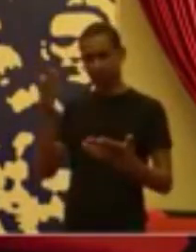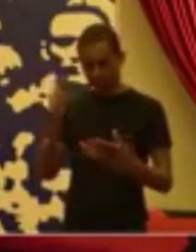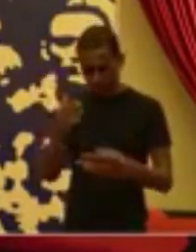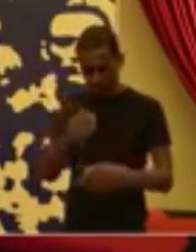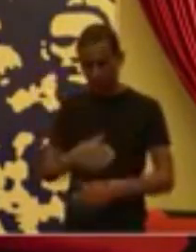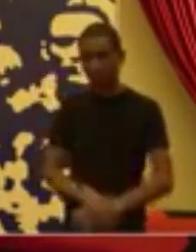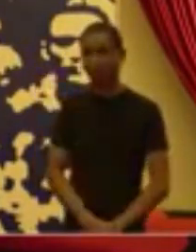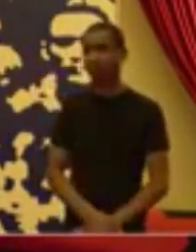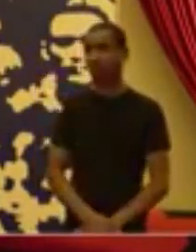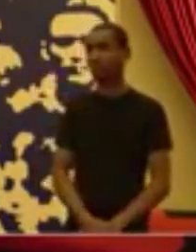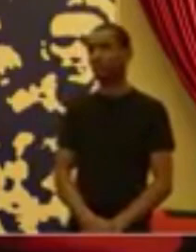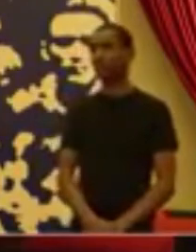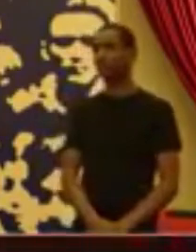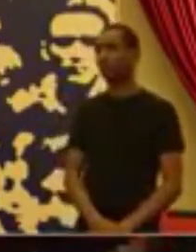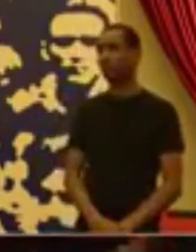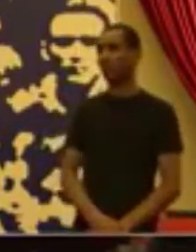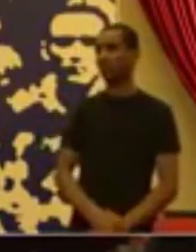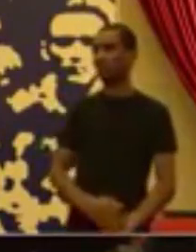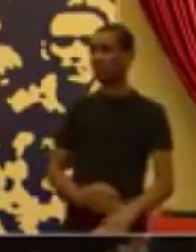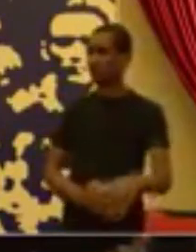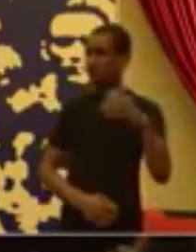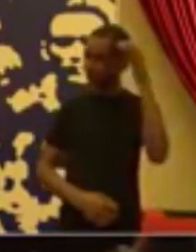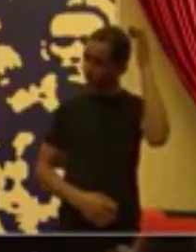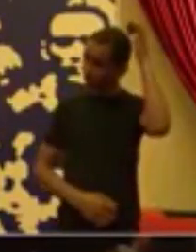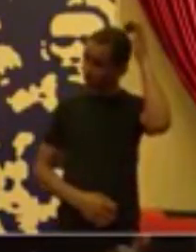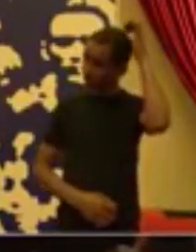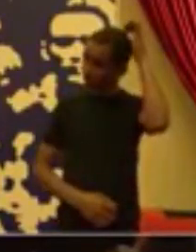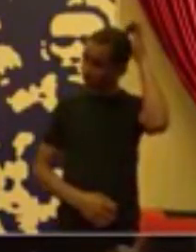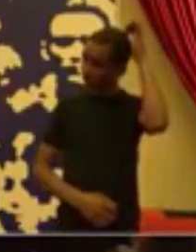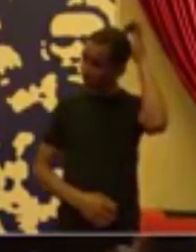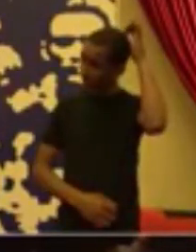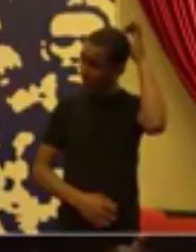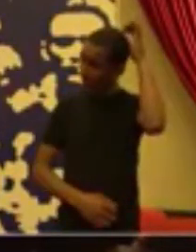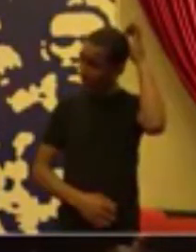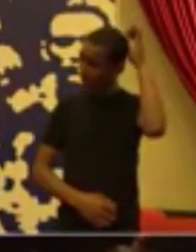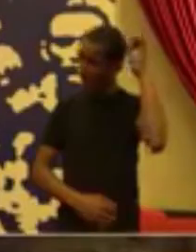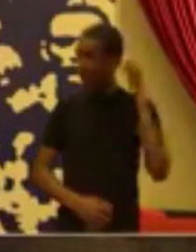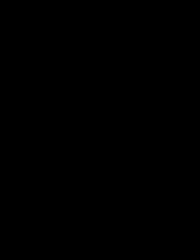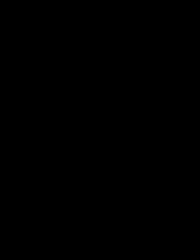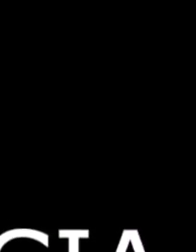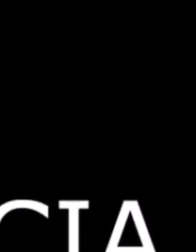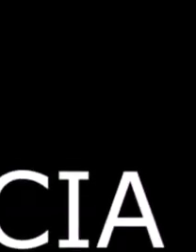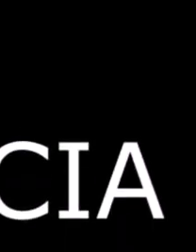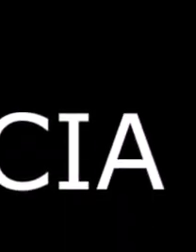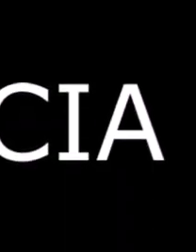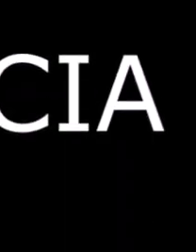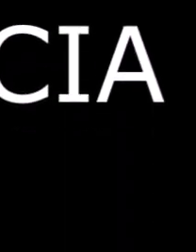Obrigada, Hermínia.